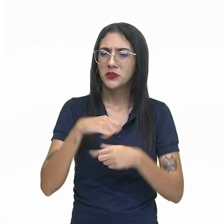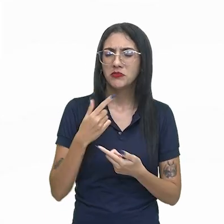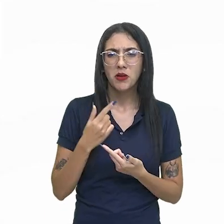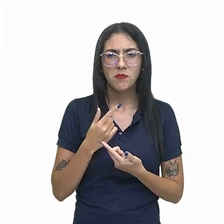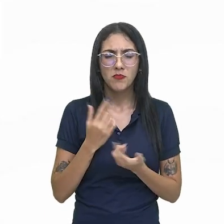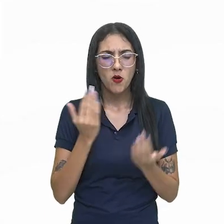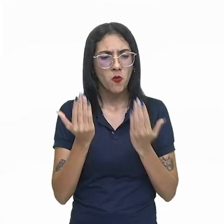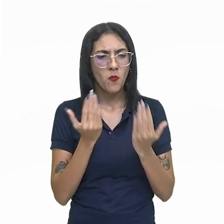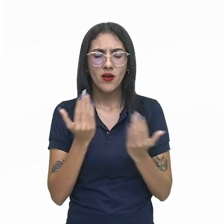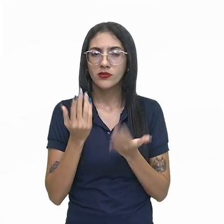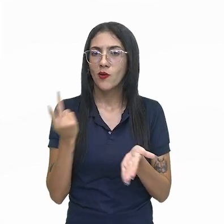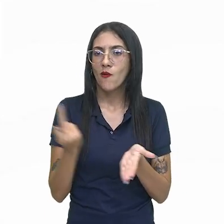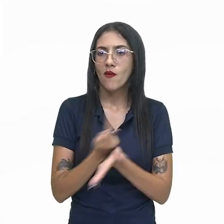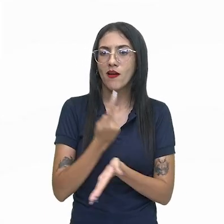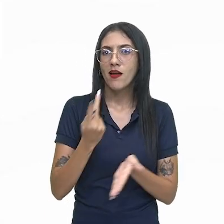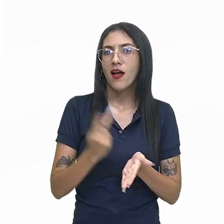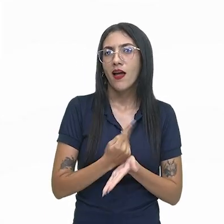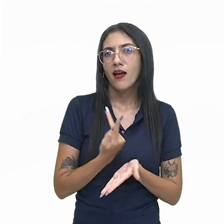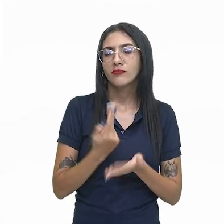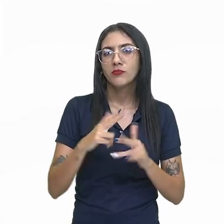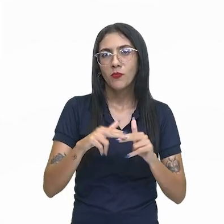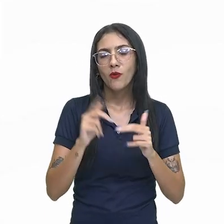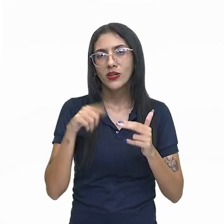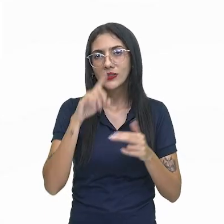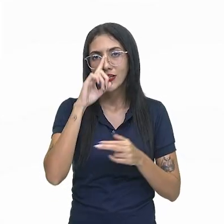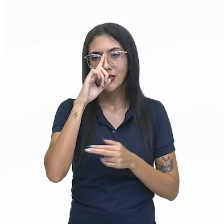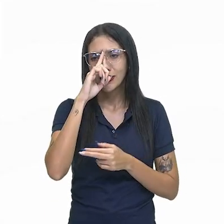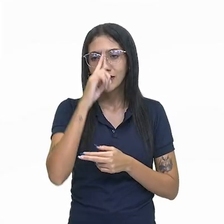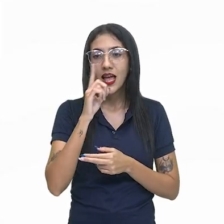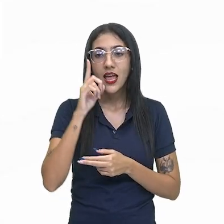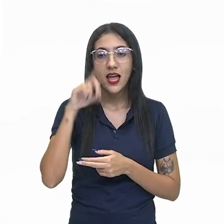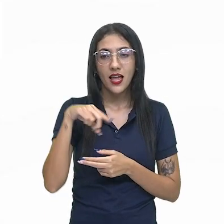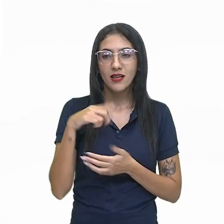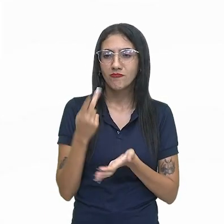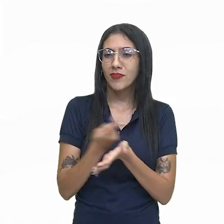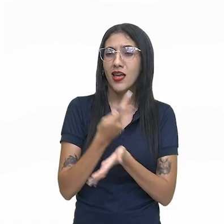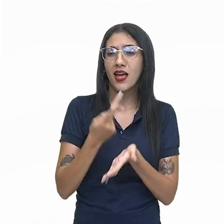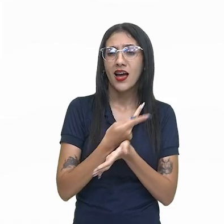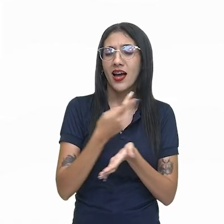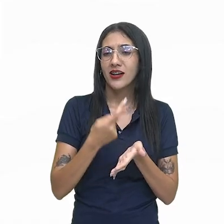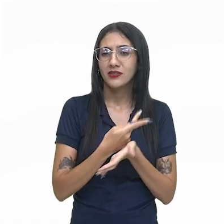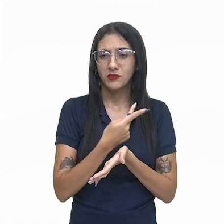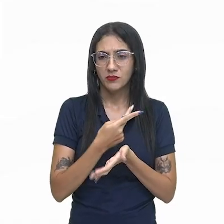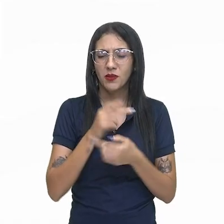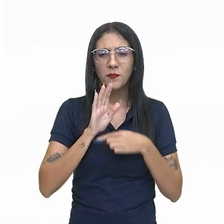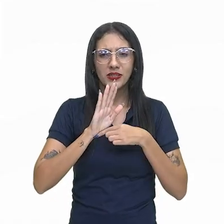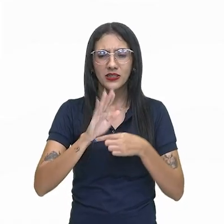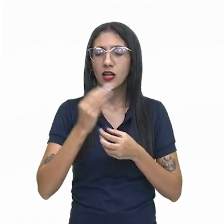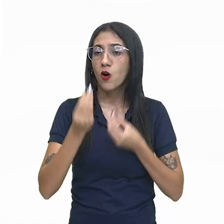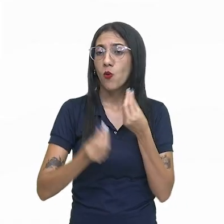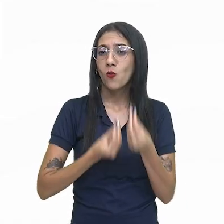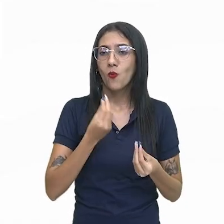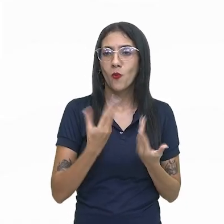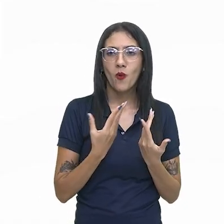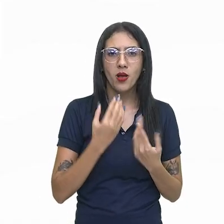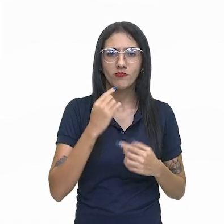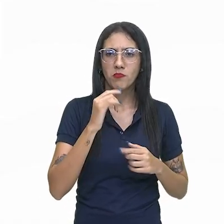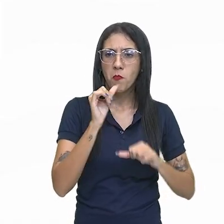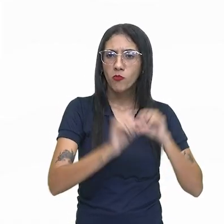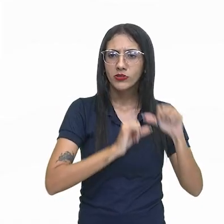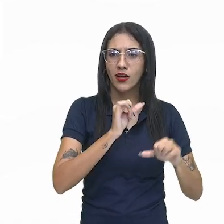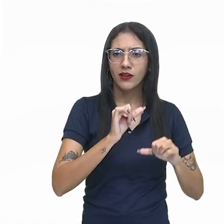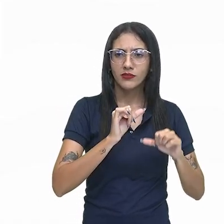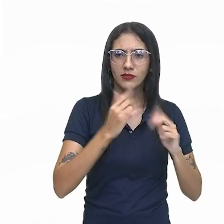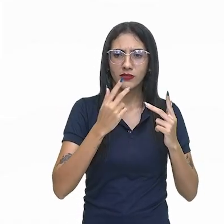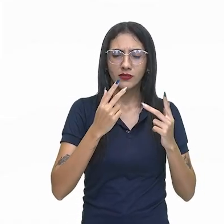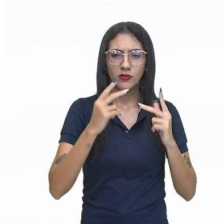incorreta, e é comum vermos ela sendo utilizada para ilustrar também o processo de transformação do macaco em humano, o que